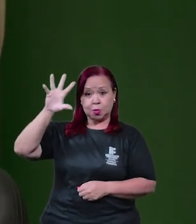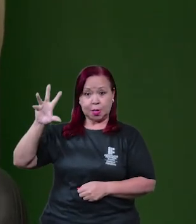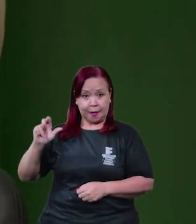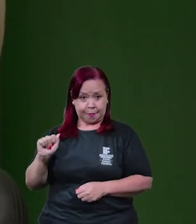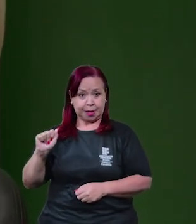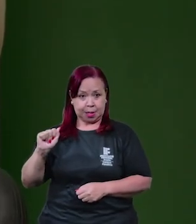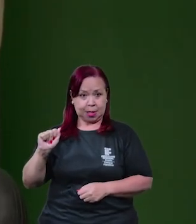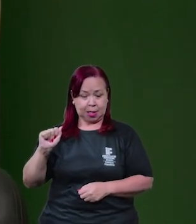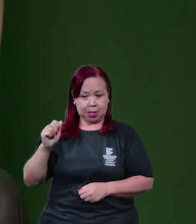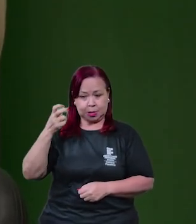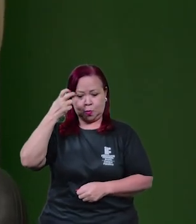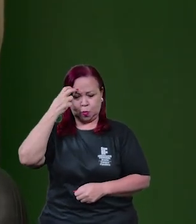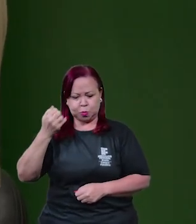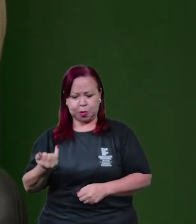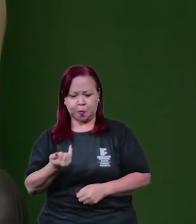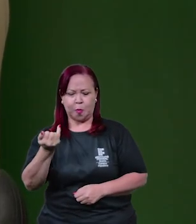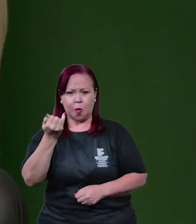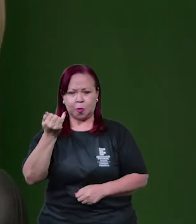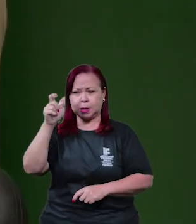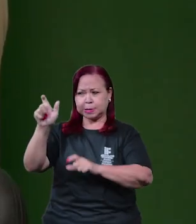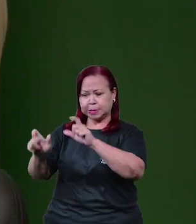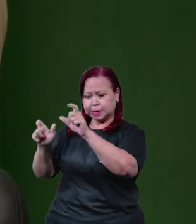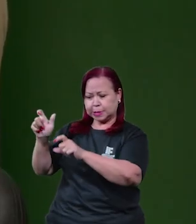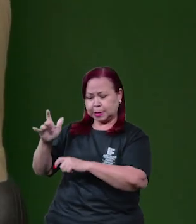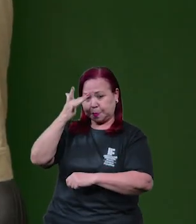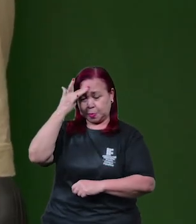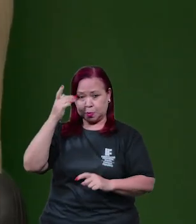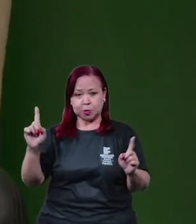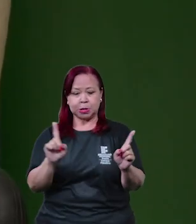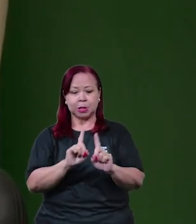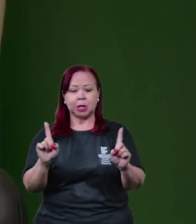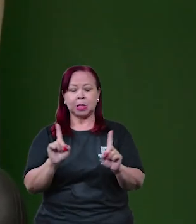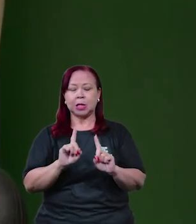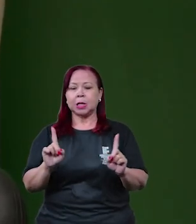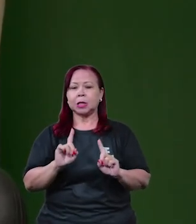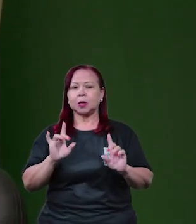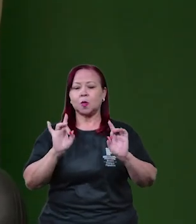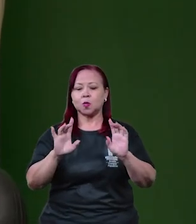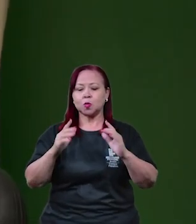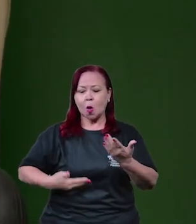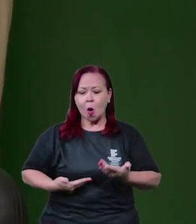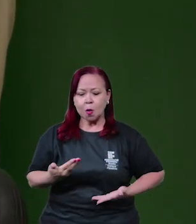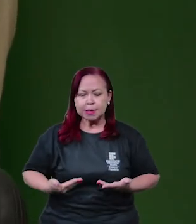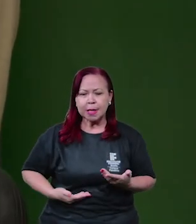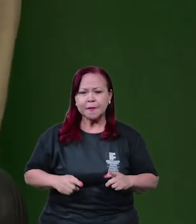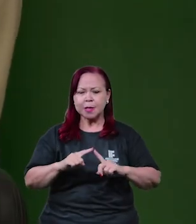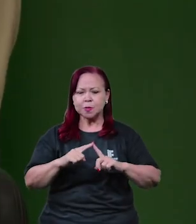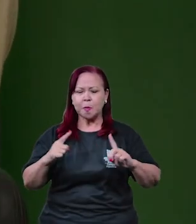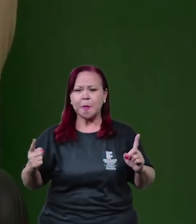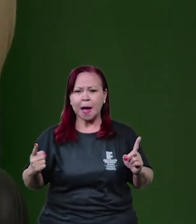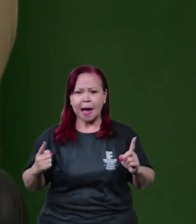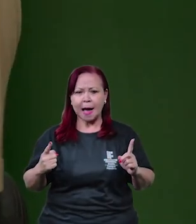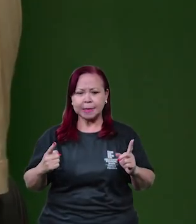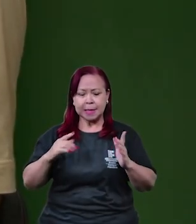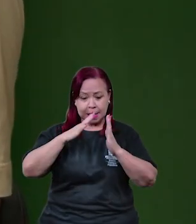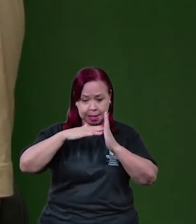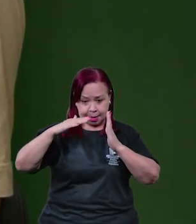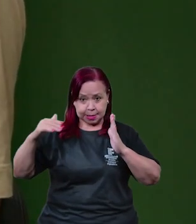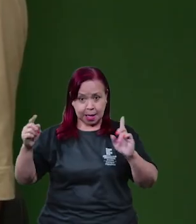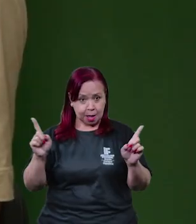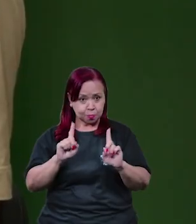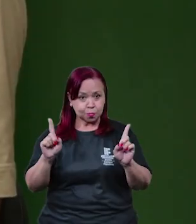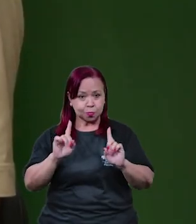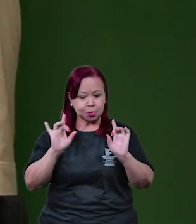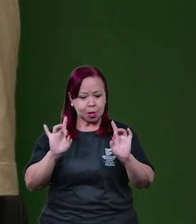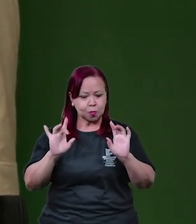assim, dessa importância dessas figuras que não são só de serviço, mas de serviço estético, mas um